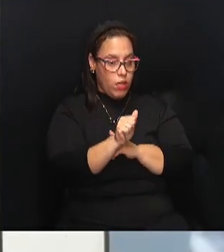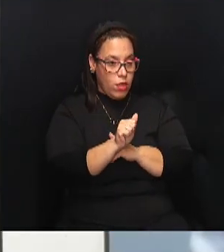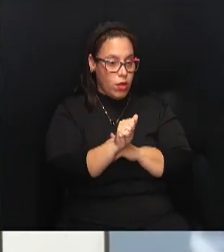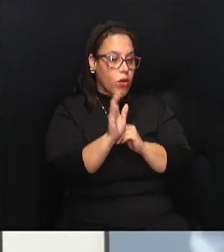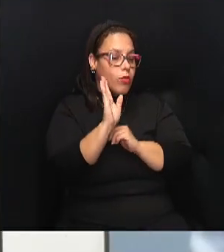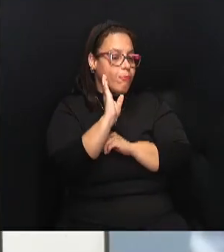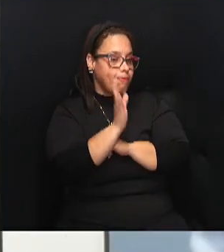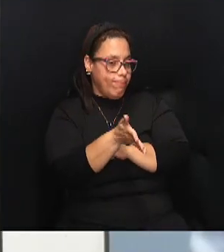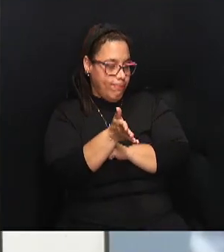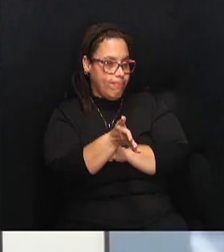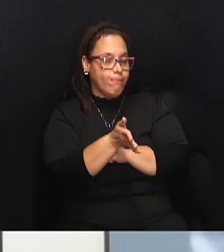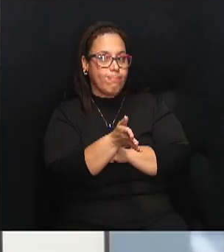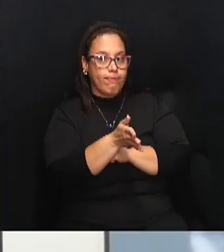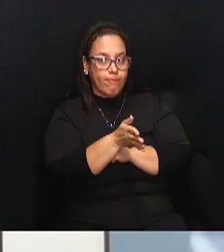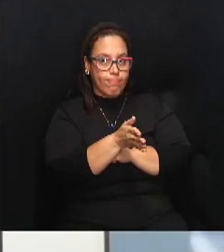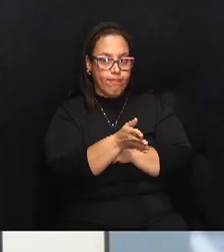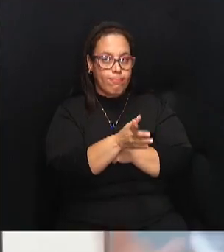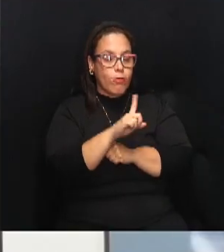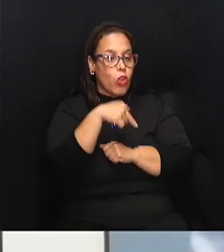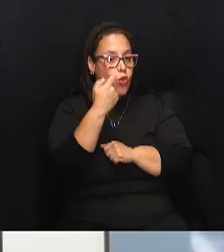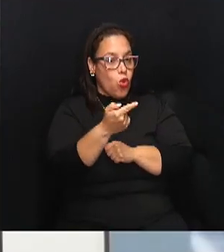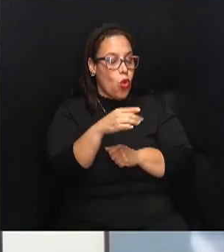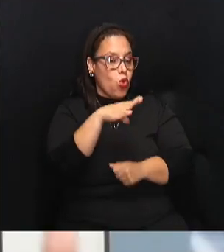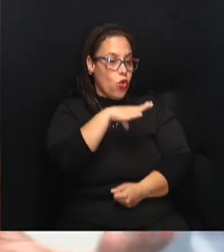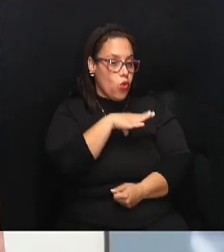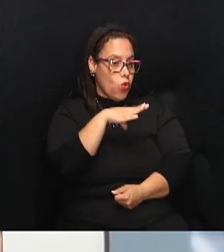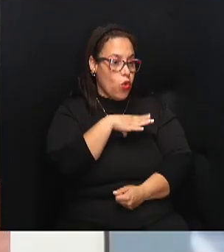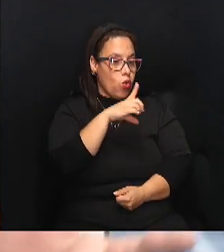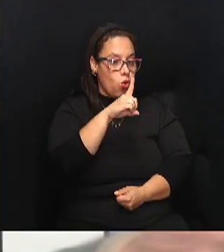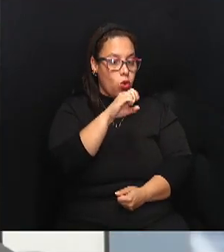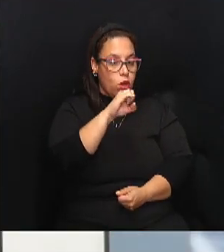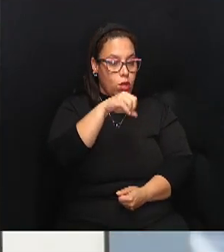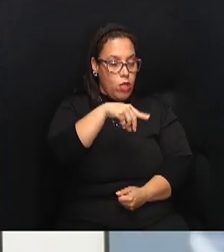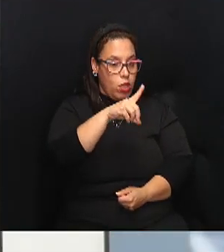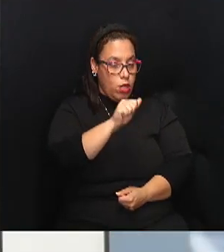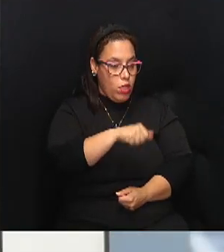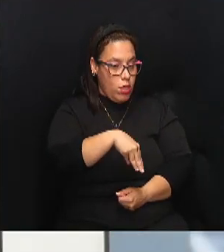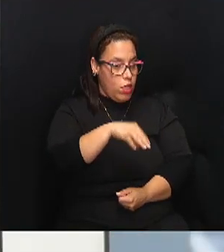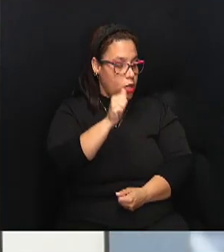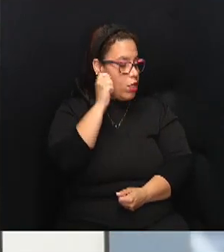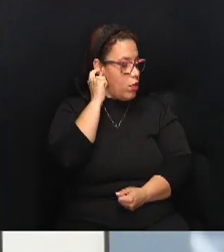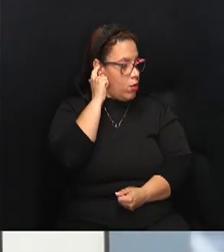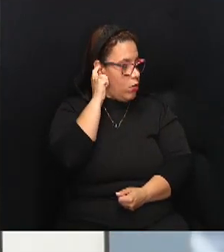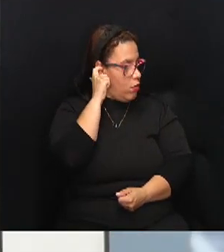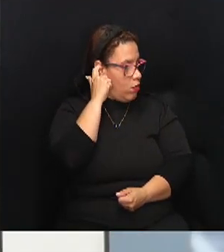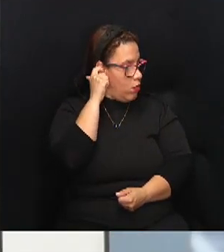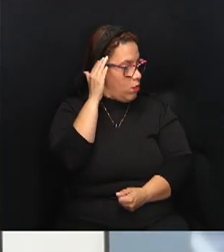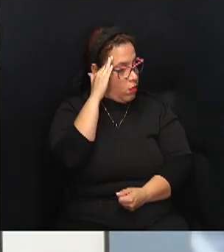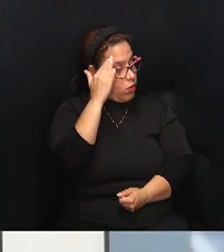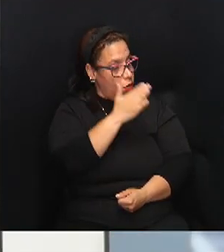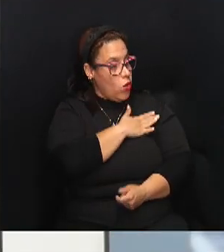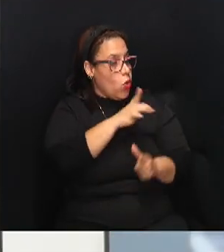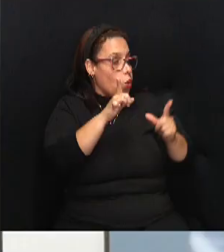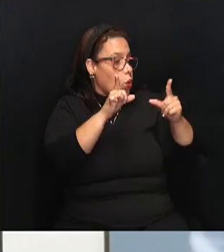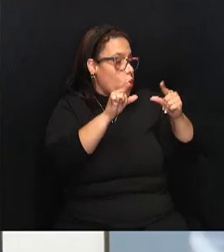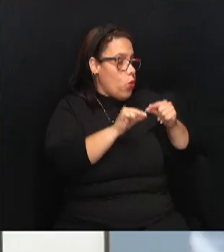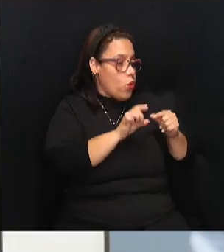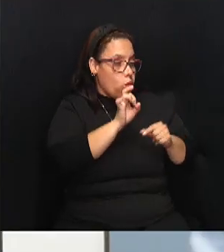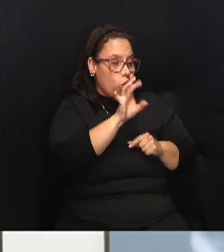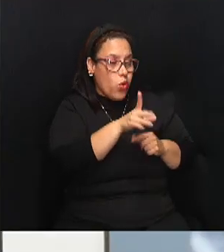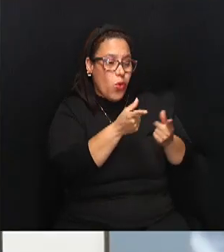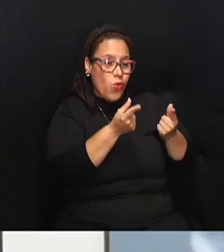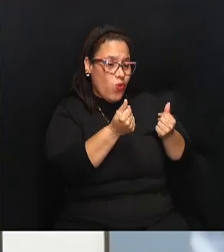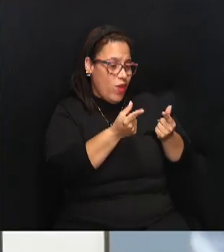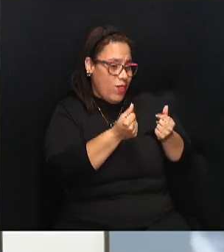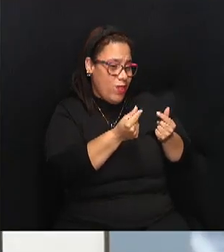já em outros municípios, por exemplo, Diadema, isso que o comandante falou, o que reduziu, porque não é só o